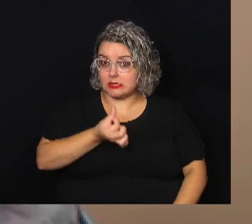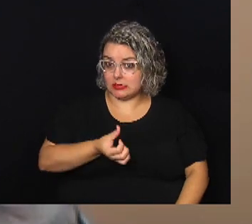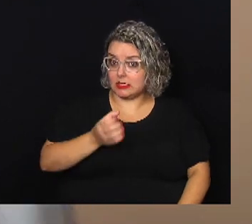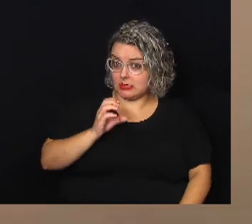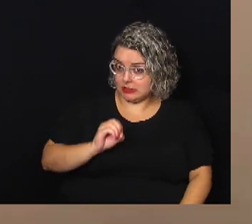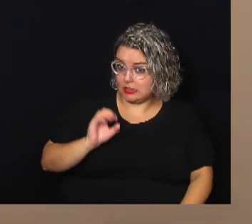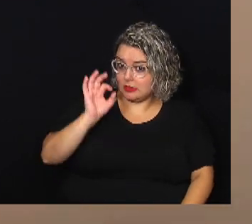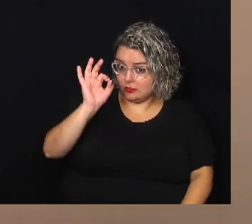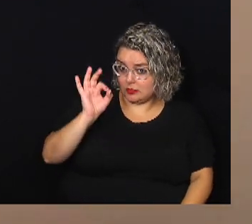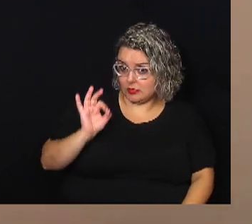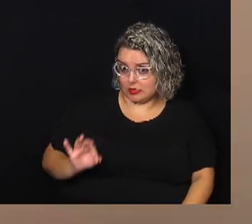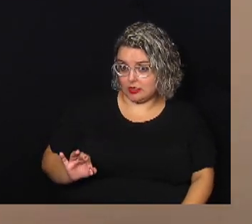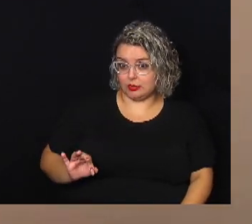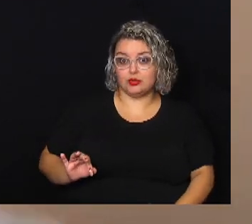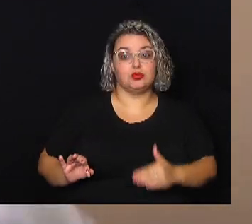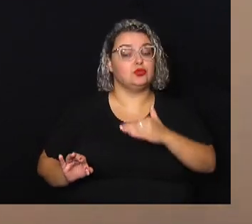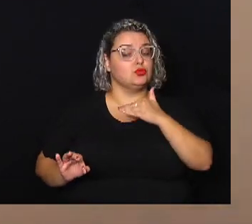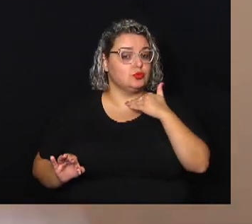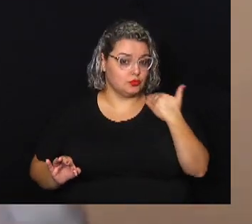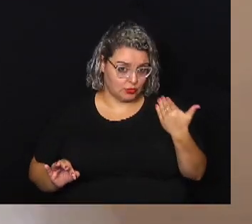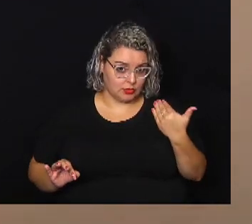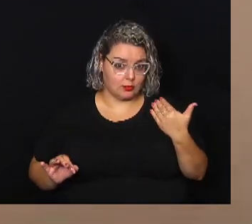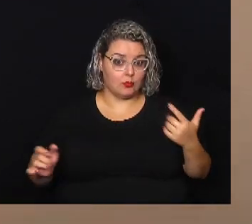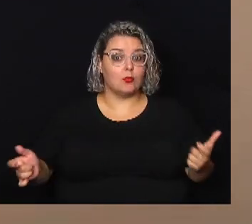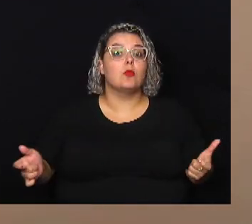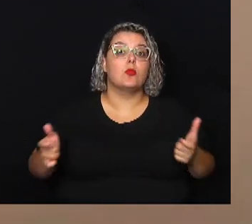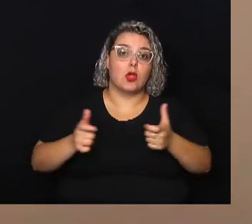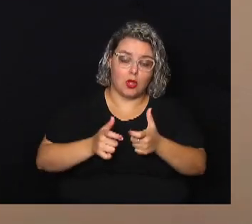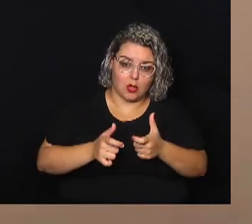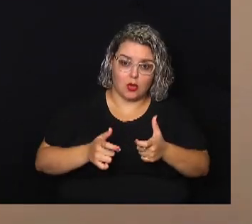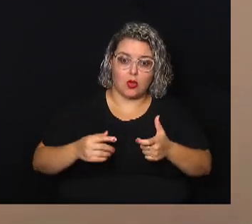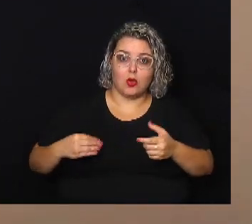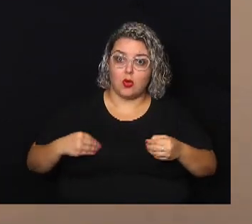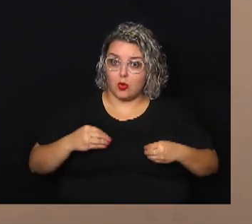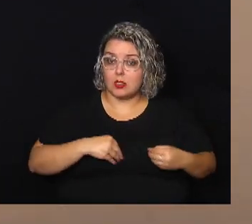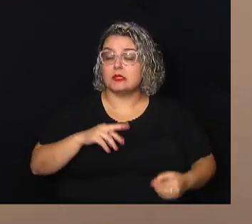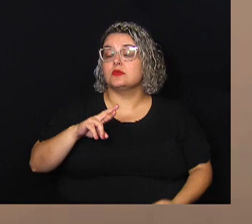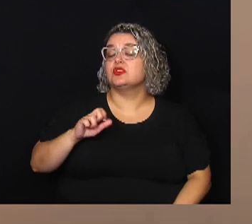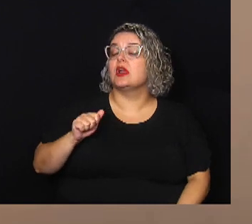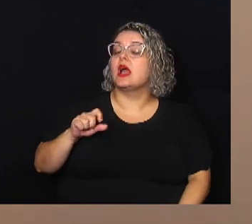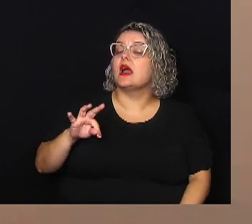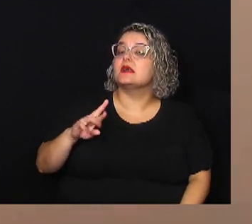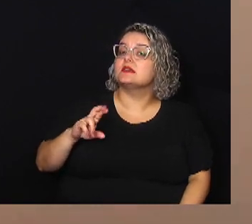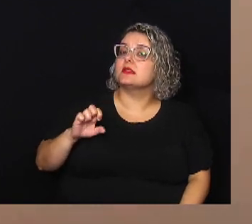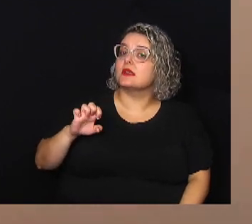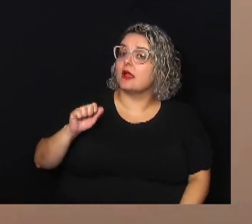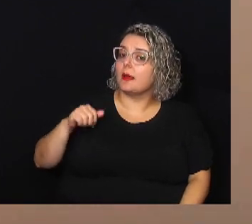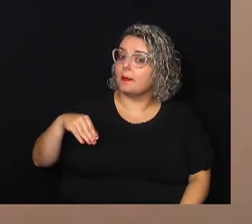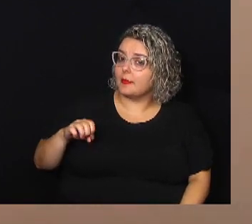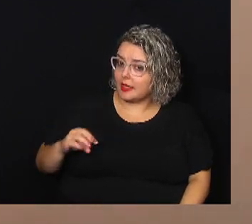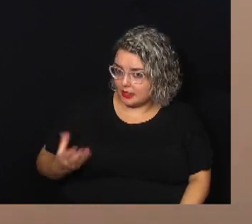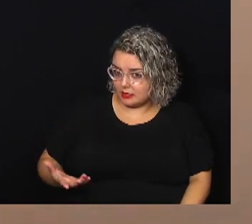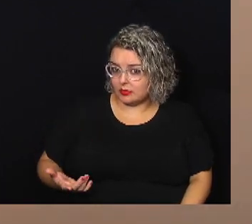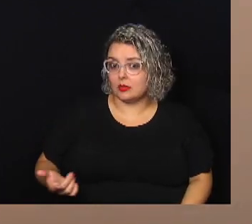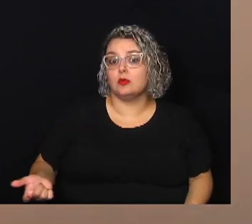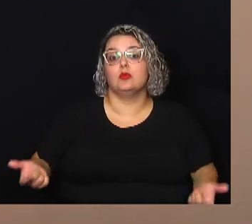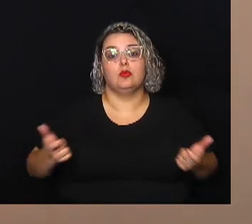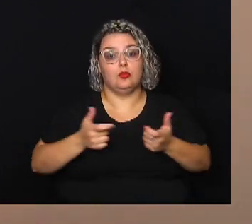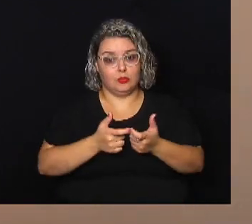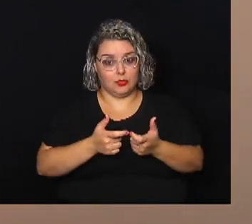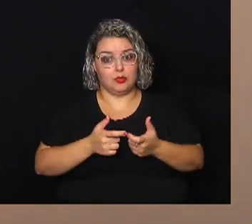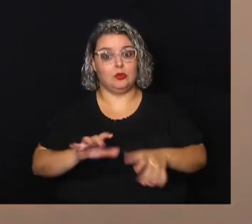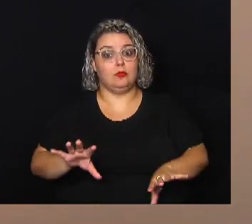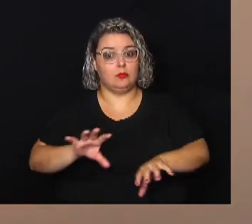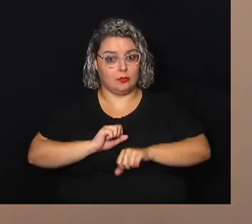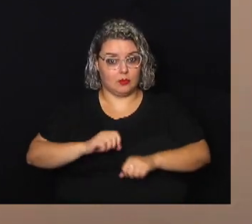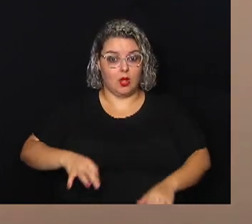60% de mortalidade nós podemos diminuir com o exame de rastreamento e nós podemos diminuir a incidência do câncer de intestino em